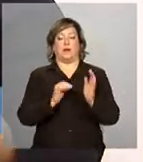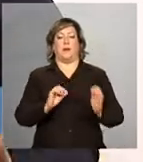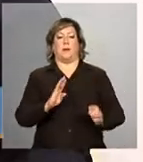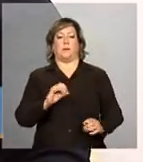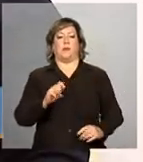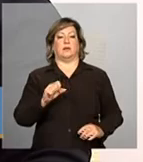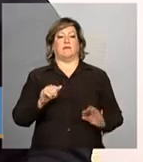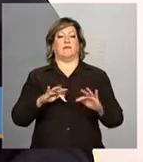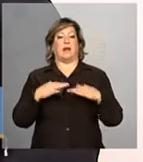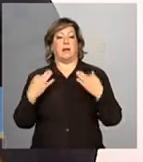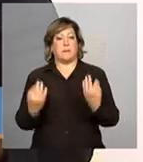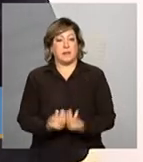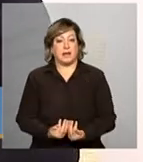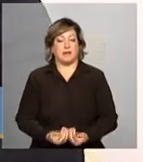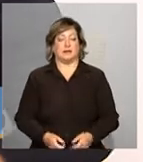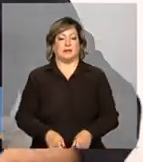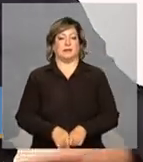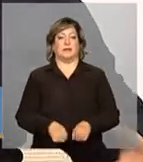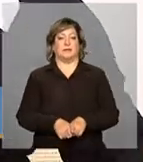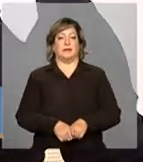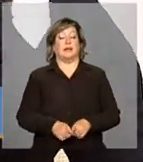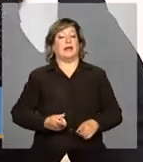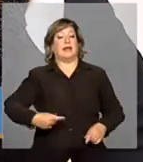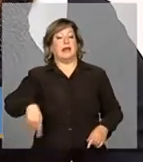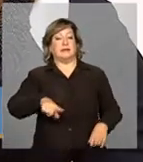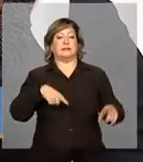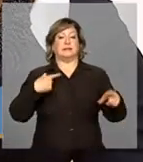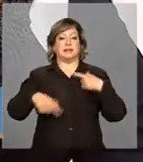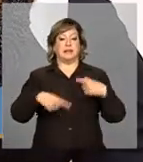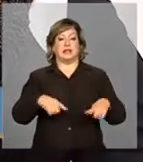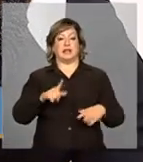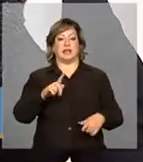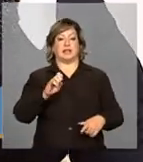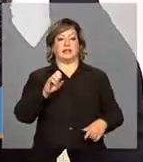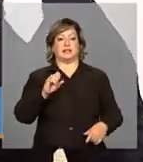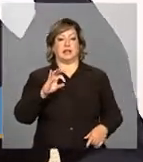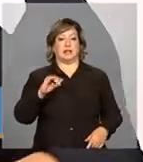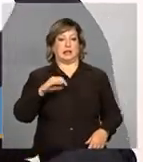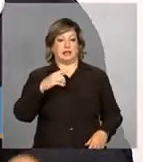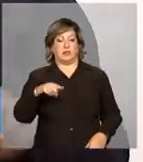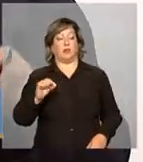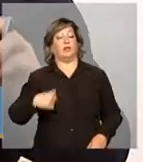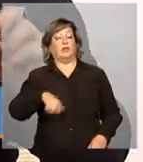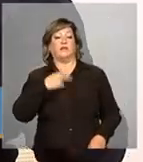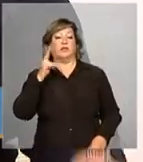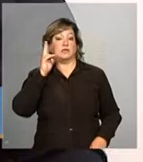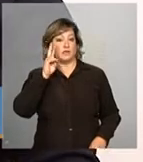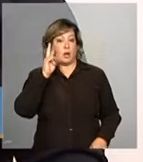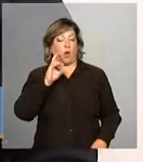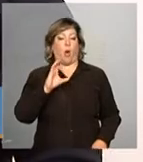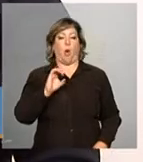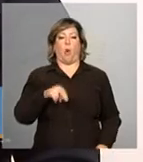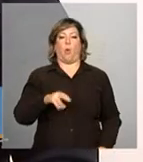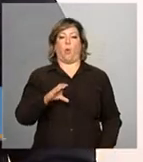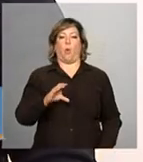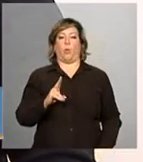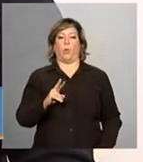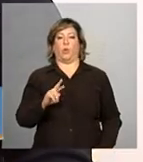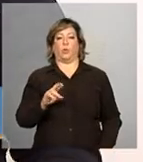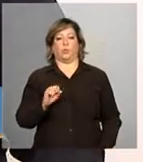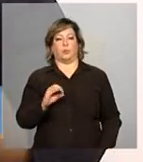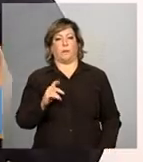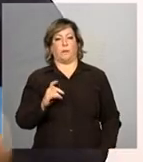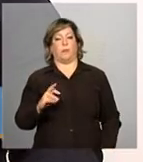né na transferência de renda e Os que trabalham na gestão né Não estou falando de concurso público então a entidade não faz concurso